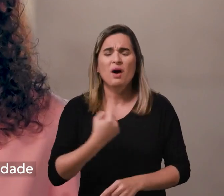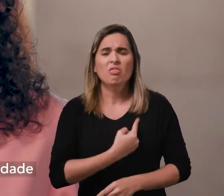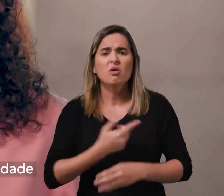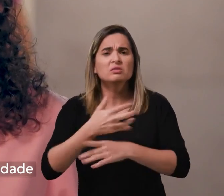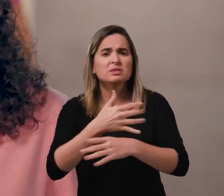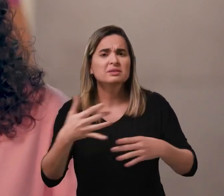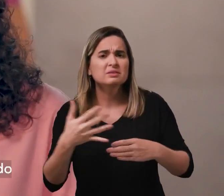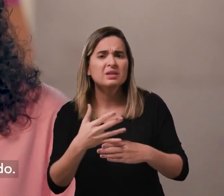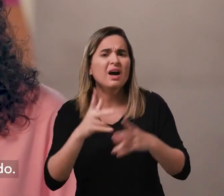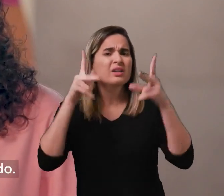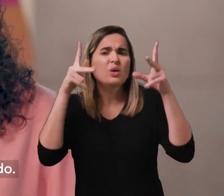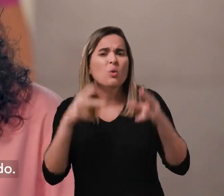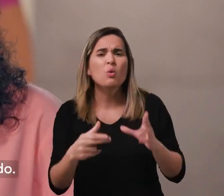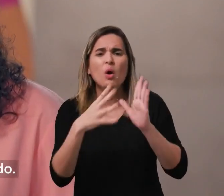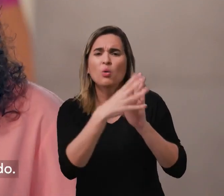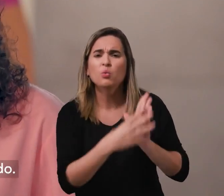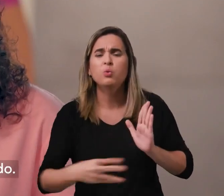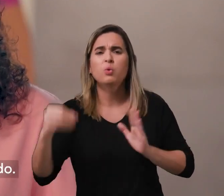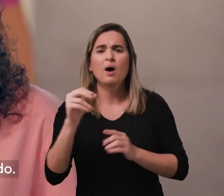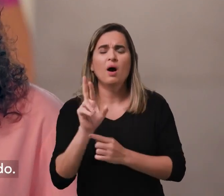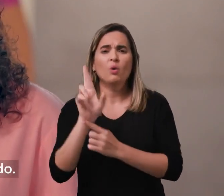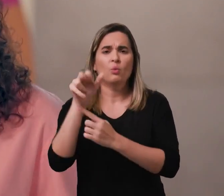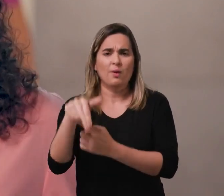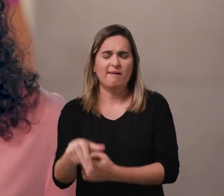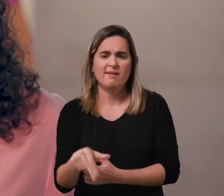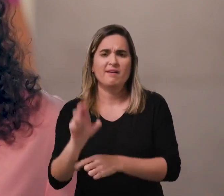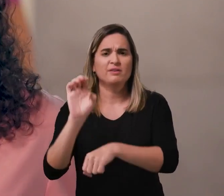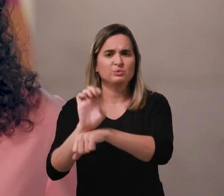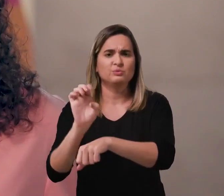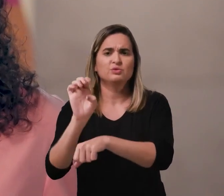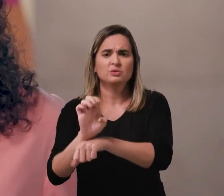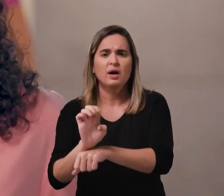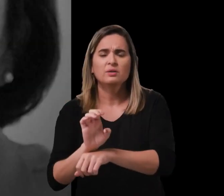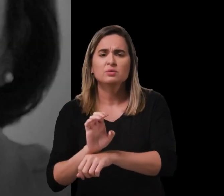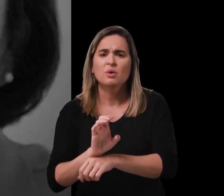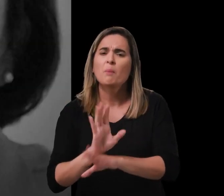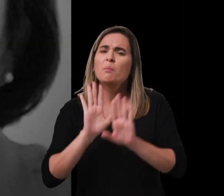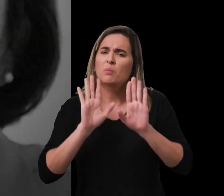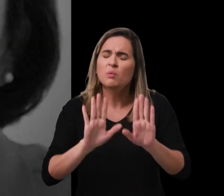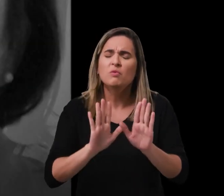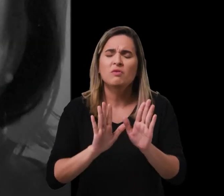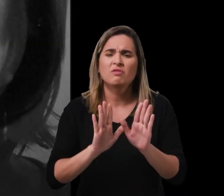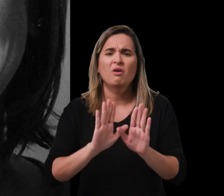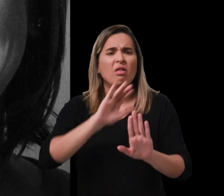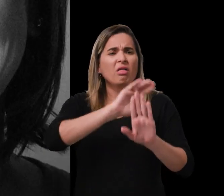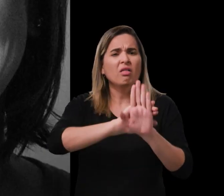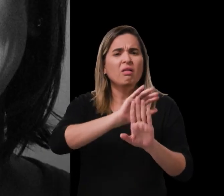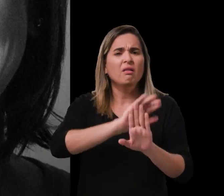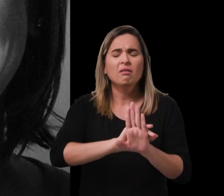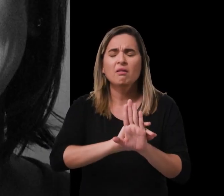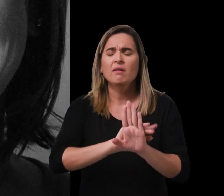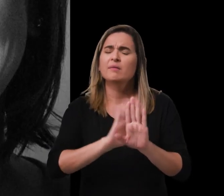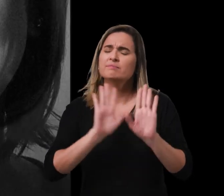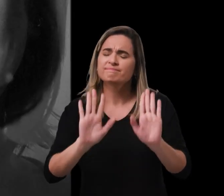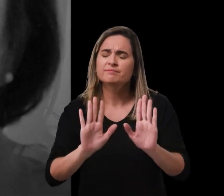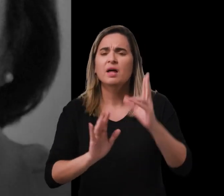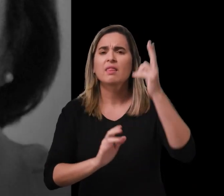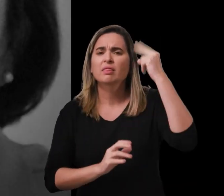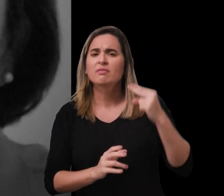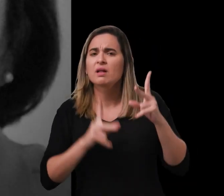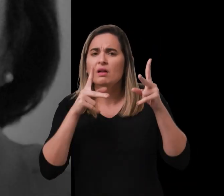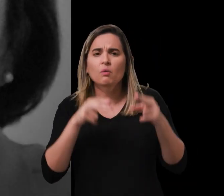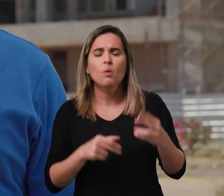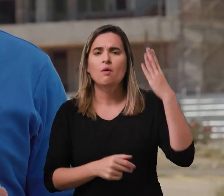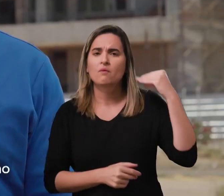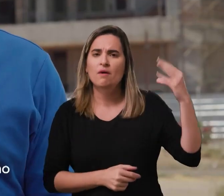nossa cidade o que fazem com o nosso estado. Não se deixe enganar. Fátima é Natália e Natália é